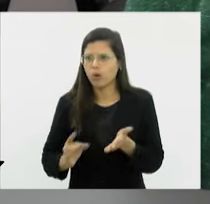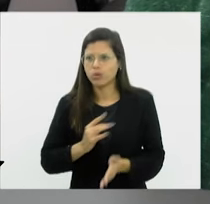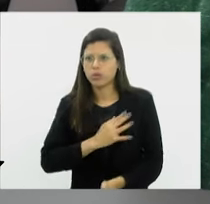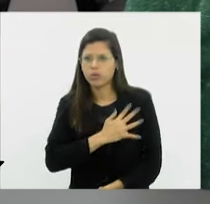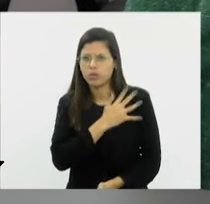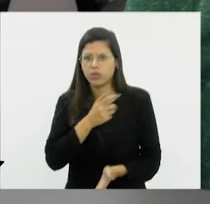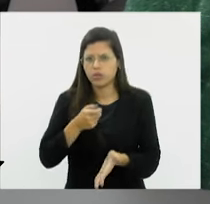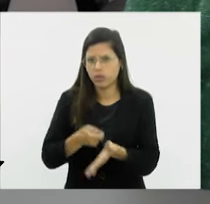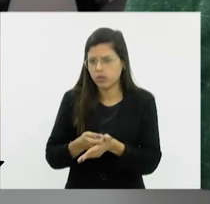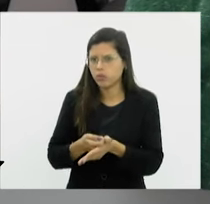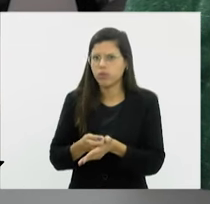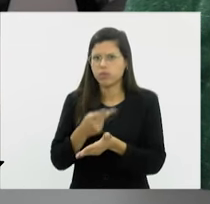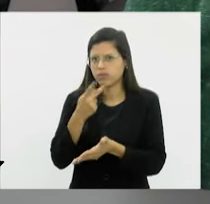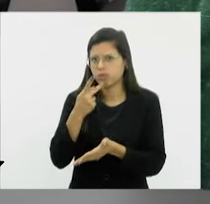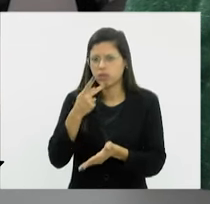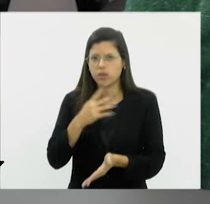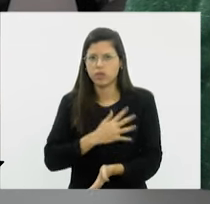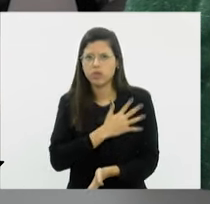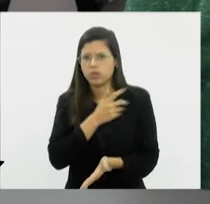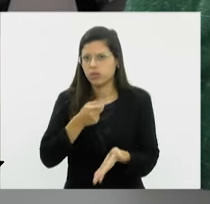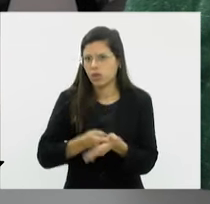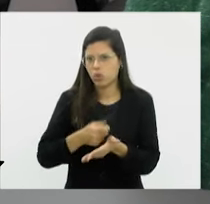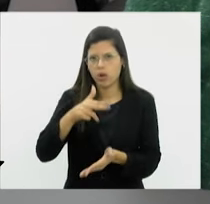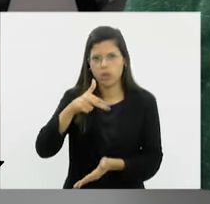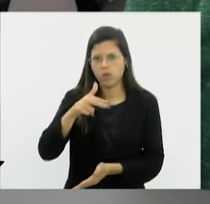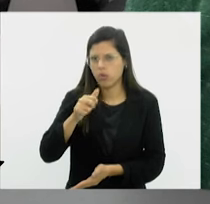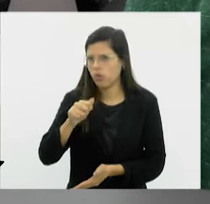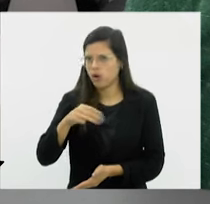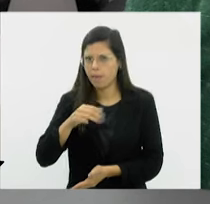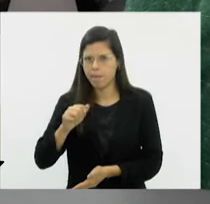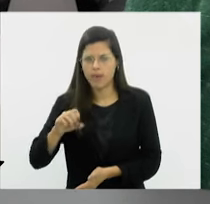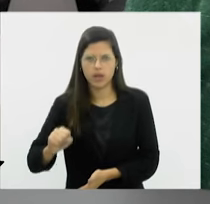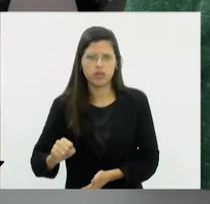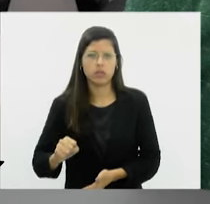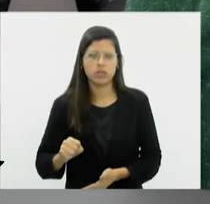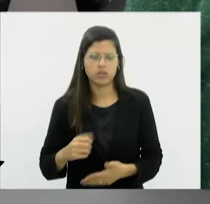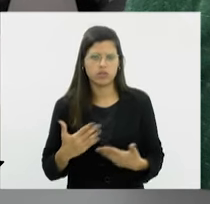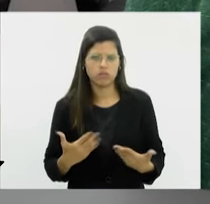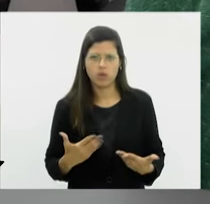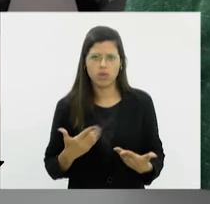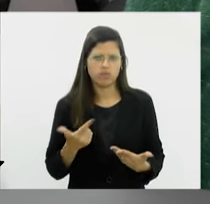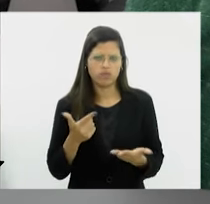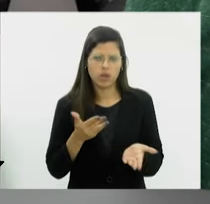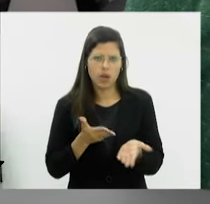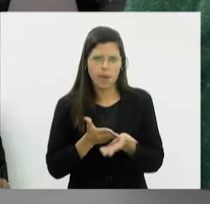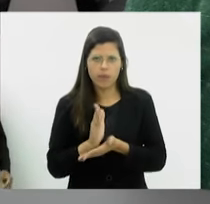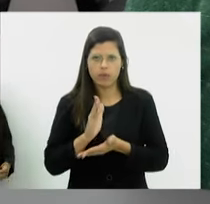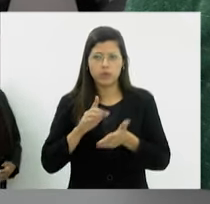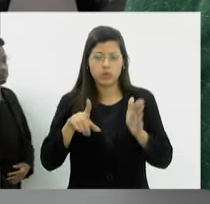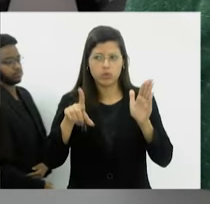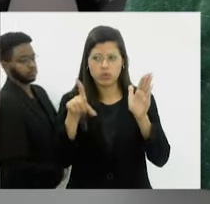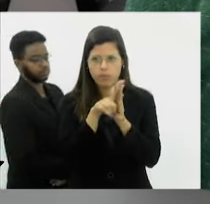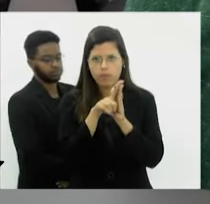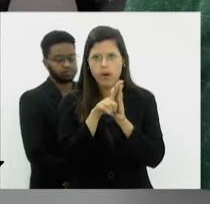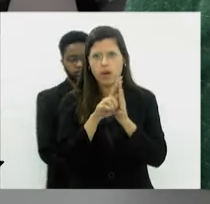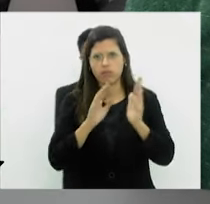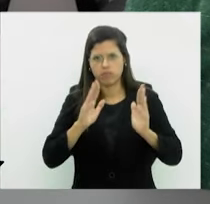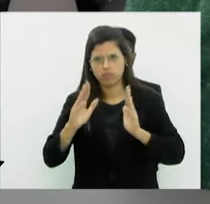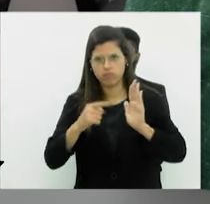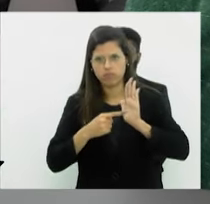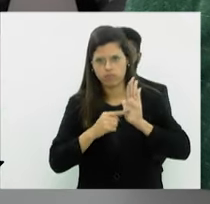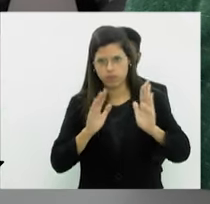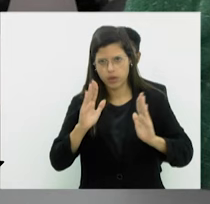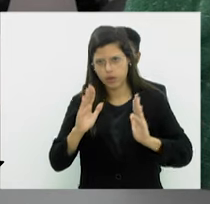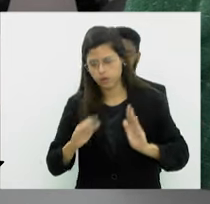nunca mais. Então, é fato que não ter aprovação de uma lei especificando aquele período como ditatorial não quer dizer